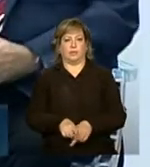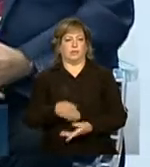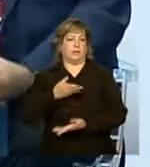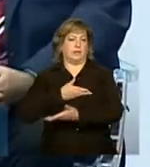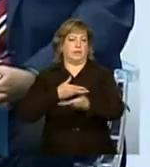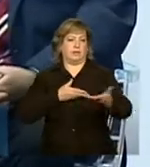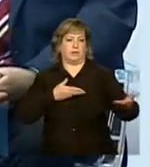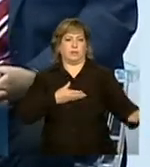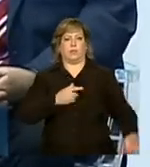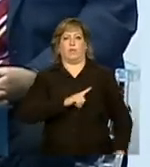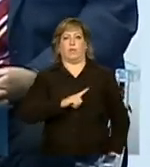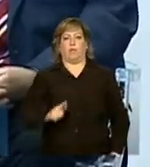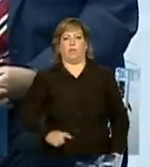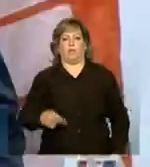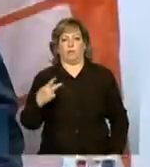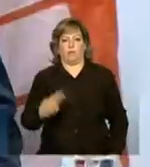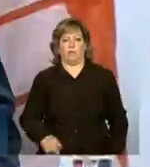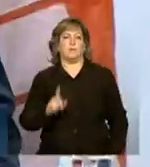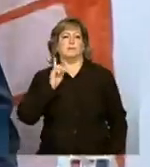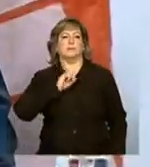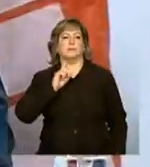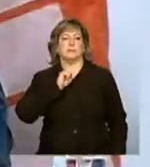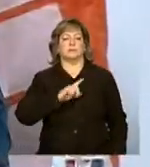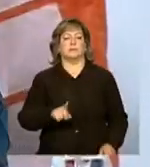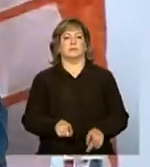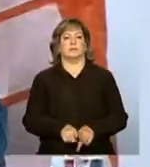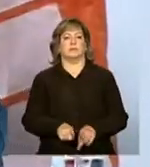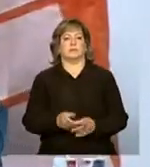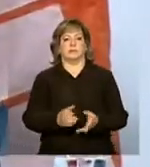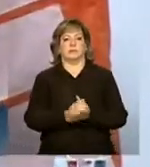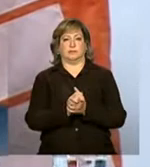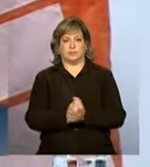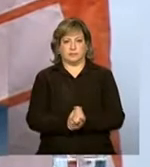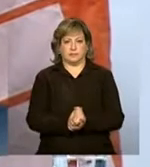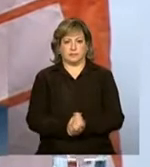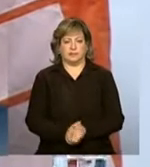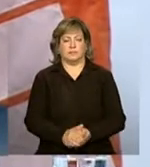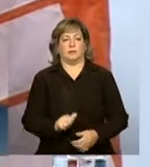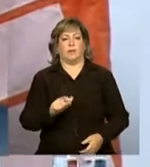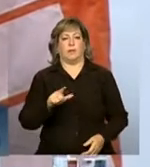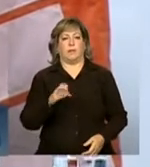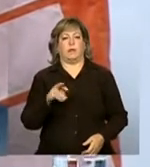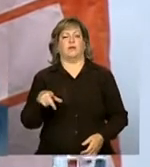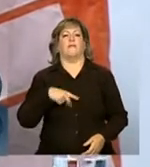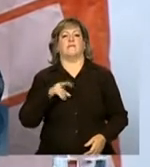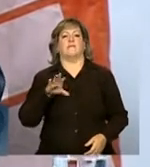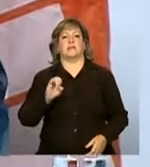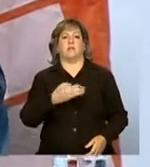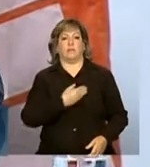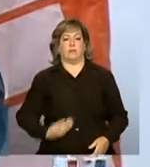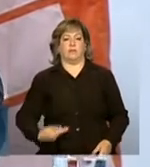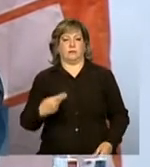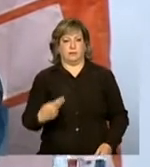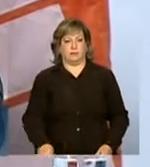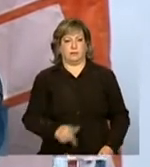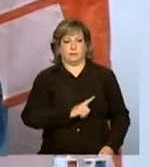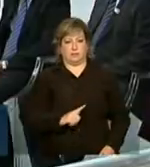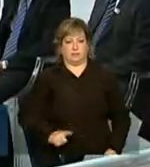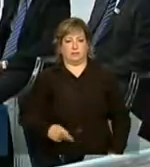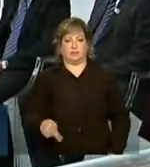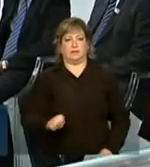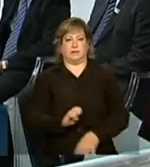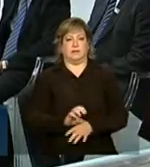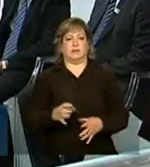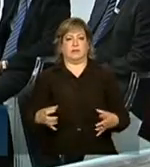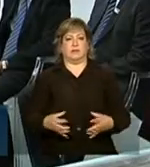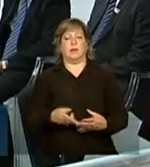amigos, governador do Estado, professora Anastasia, Alberto Pinto Coelho, meu amigo, vice-governador do Estado, nossos anfitriões aqui